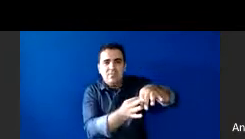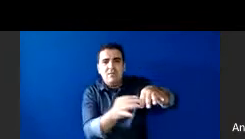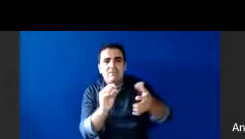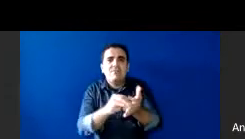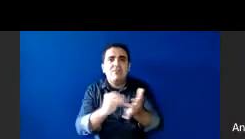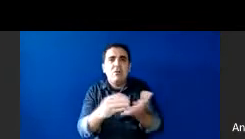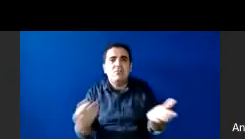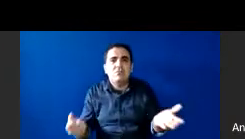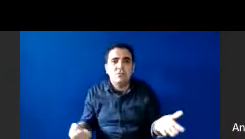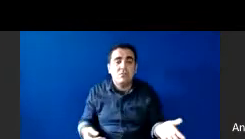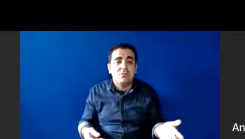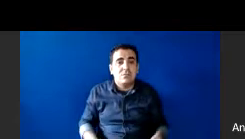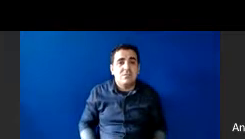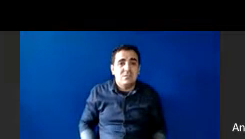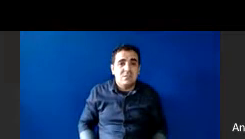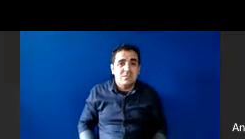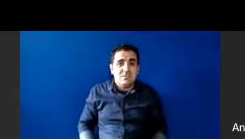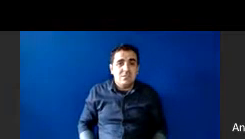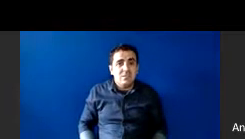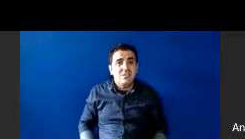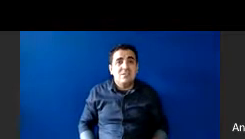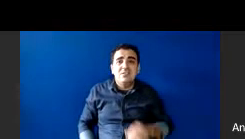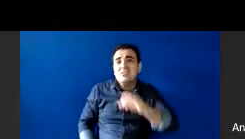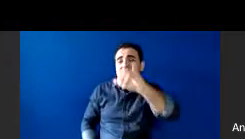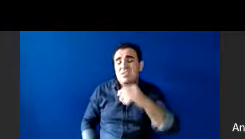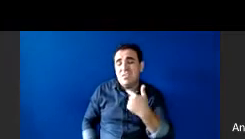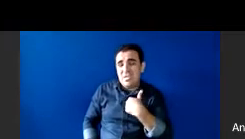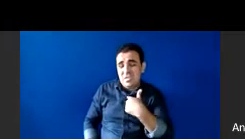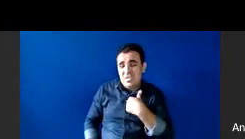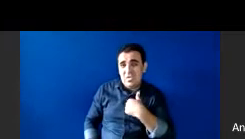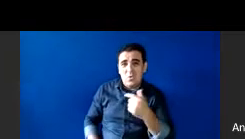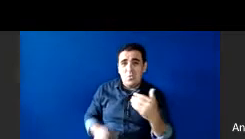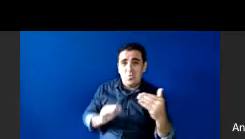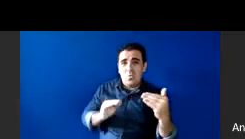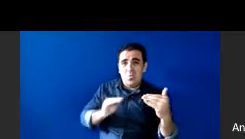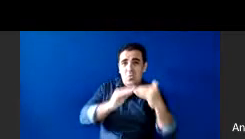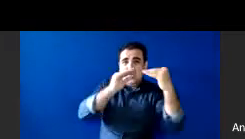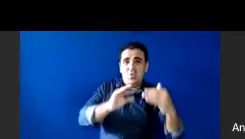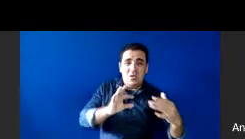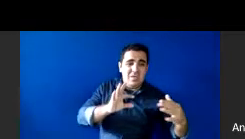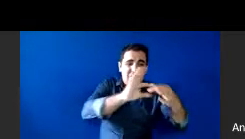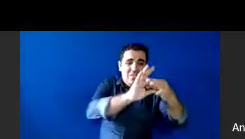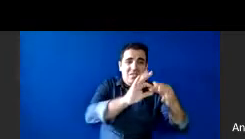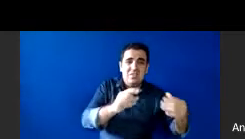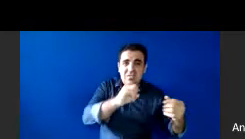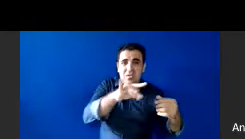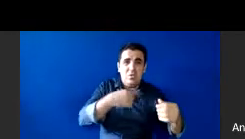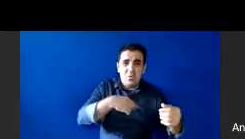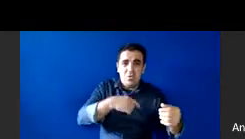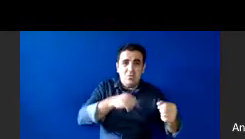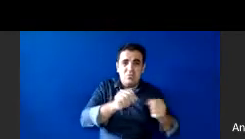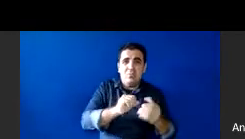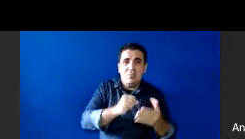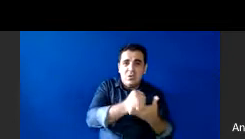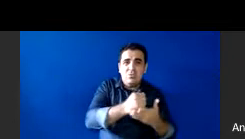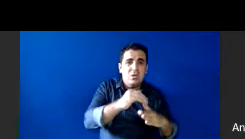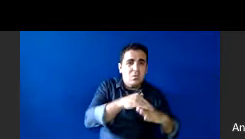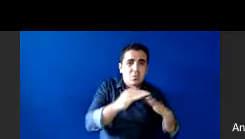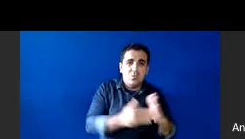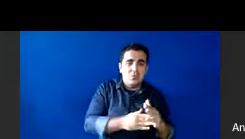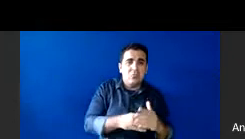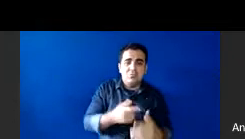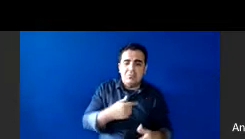E se eu não estou conectada com essa ação mais ampla do todo, né,